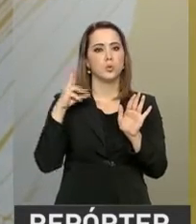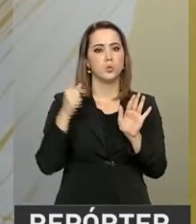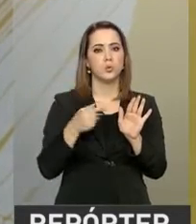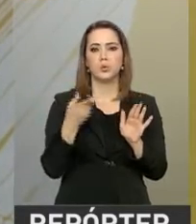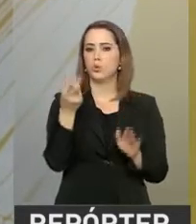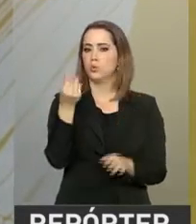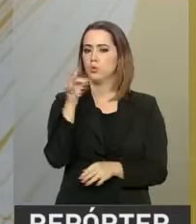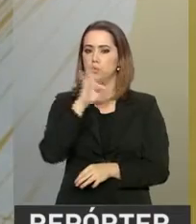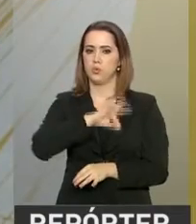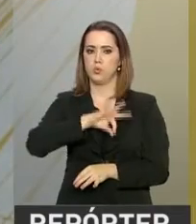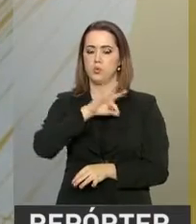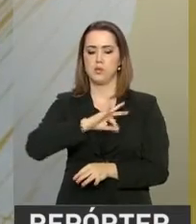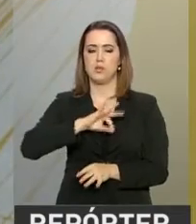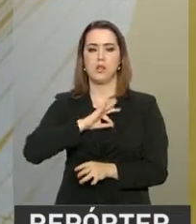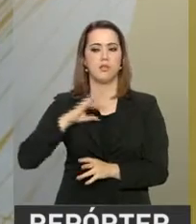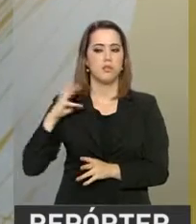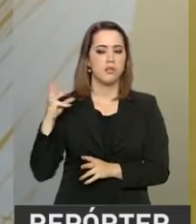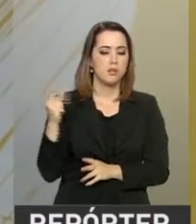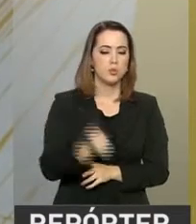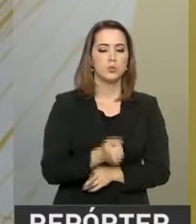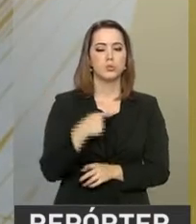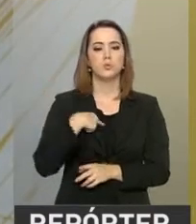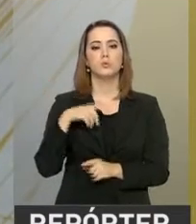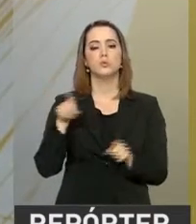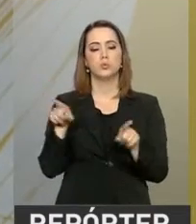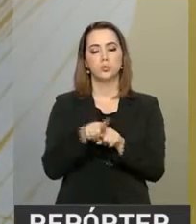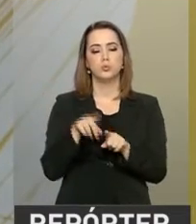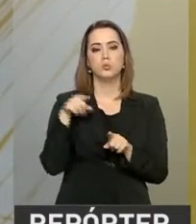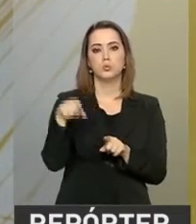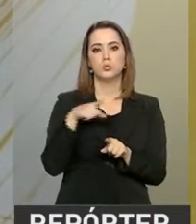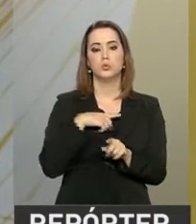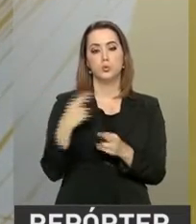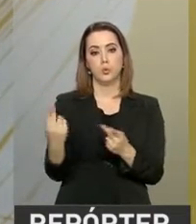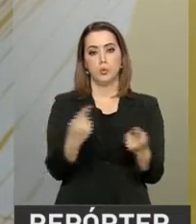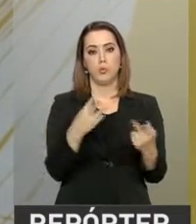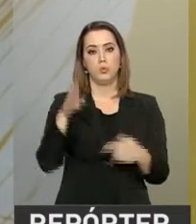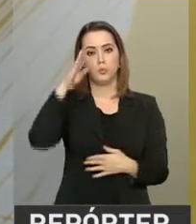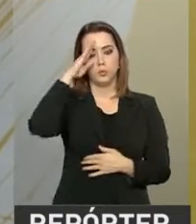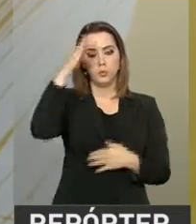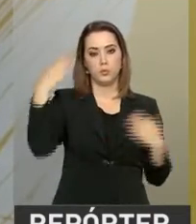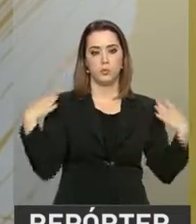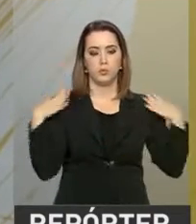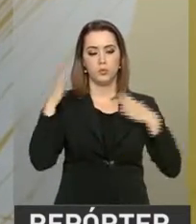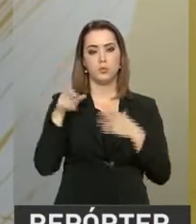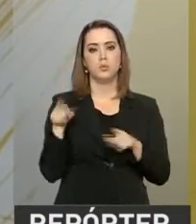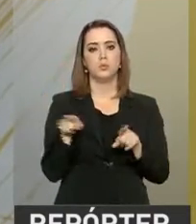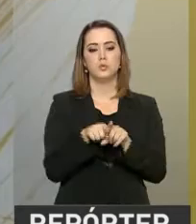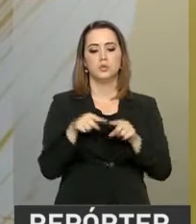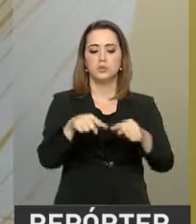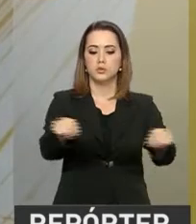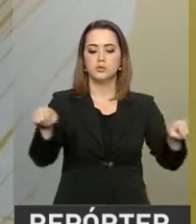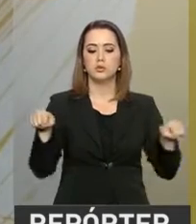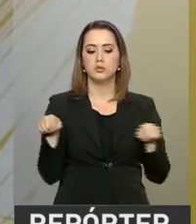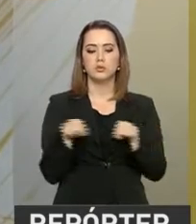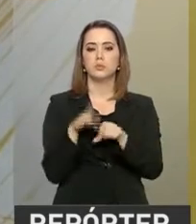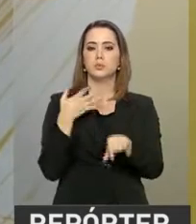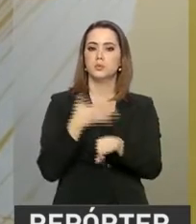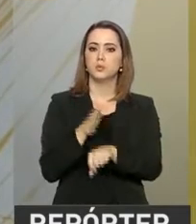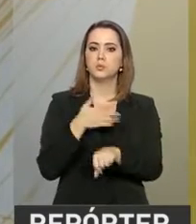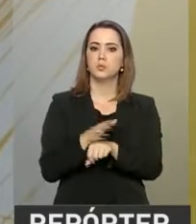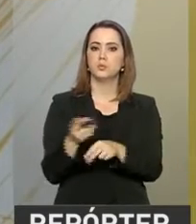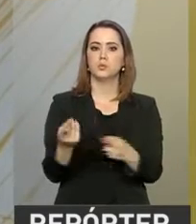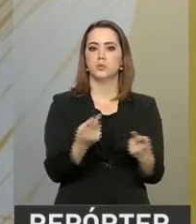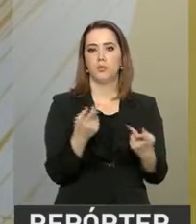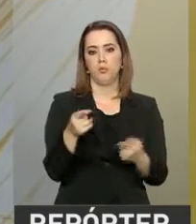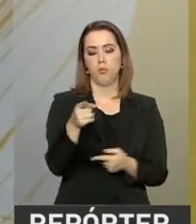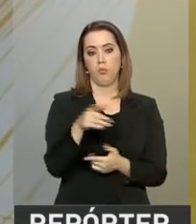de carreira e também passam a ter direito a usar as instalações das três Forças Armadas para poder fazer treinamentos. O ministro